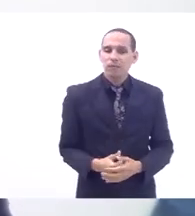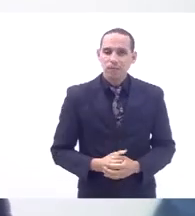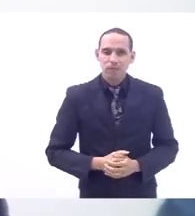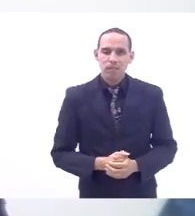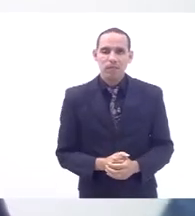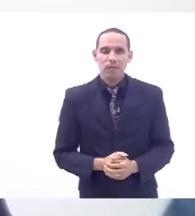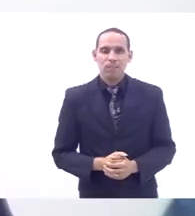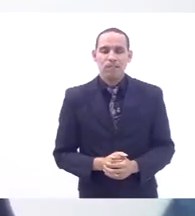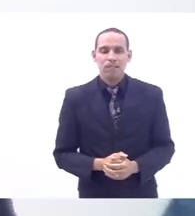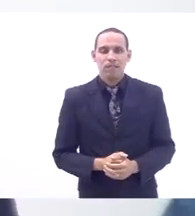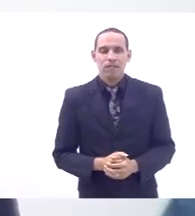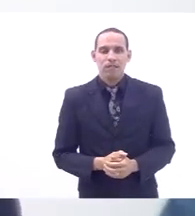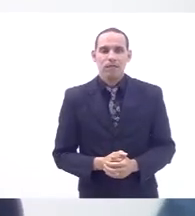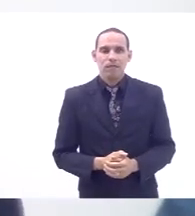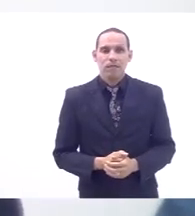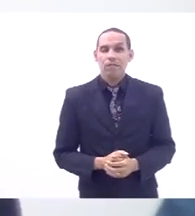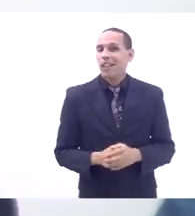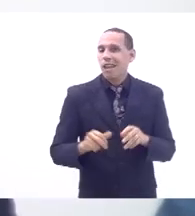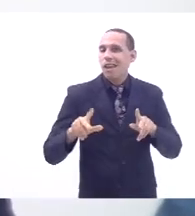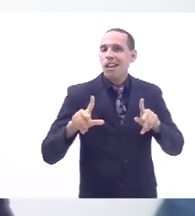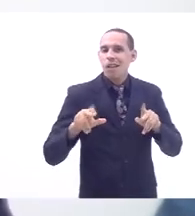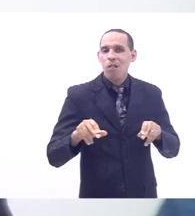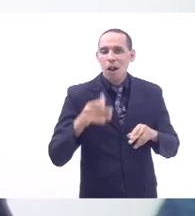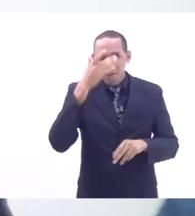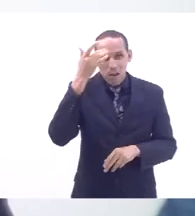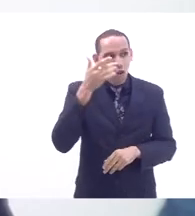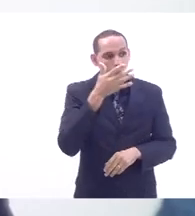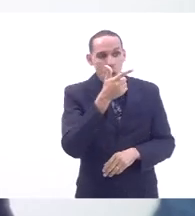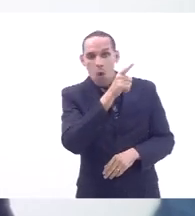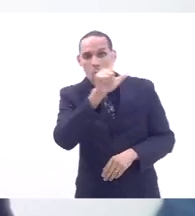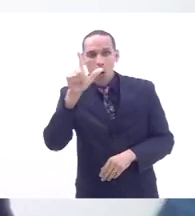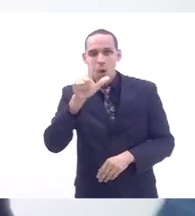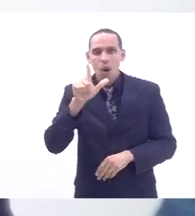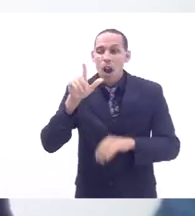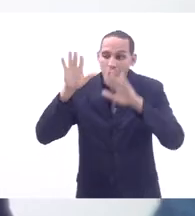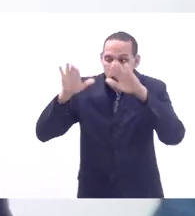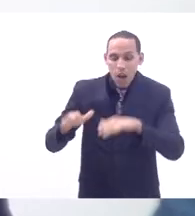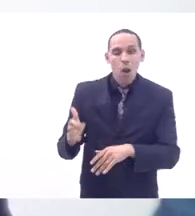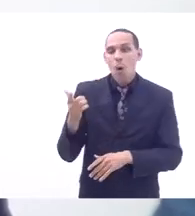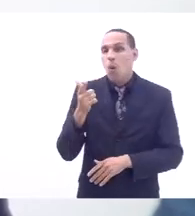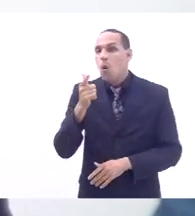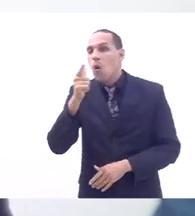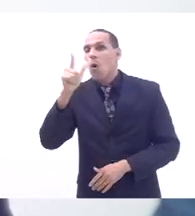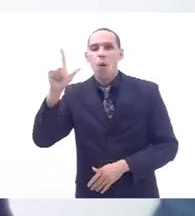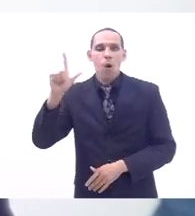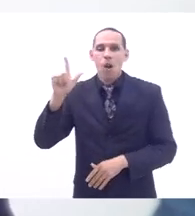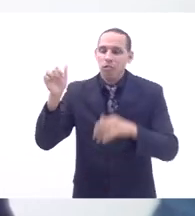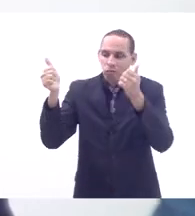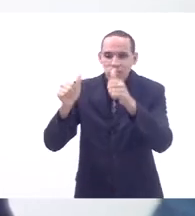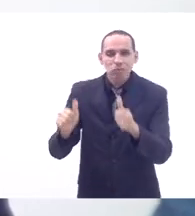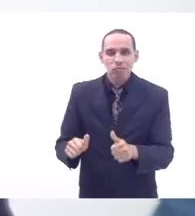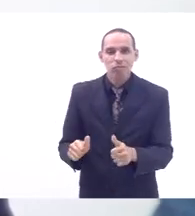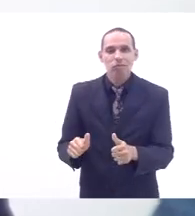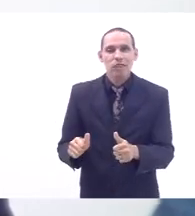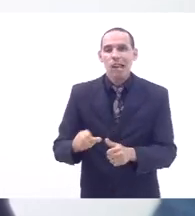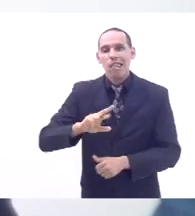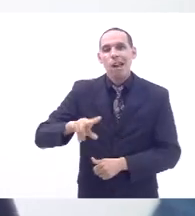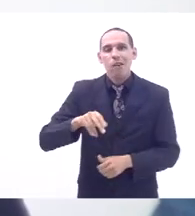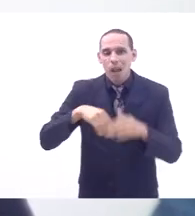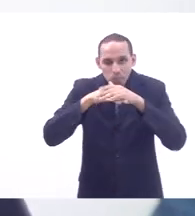yoku. Assim como as outras pessoas que cultuam outras outros divindades que não sejam os